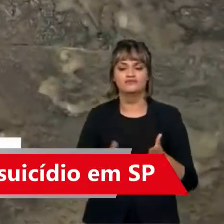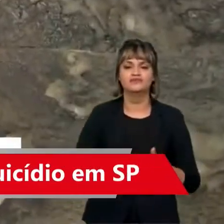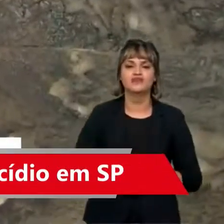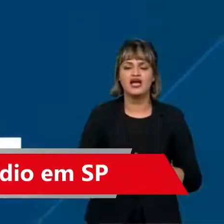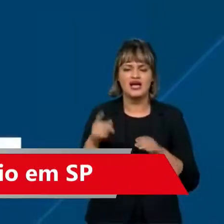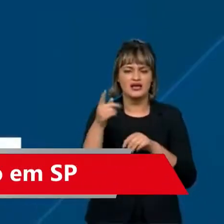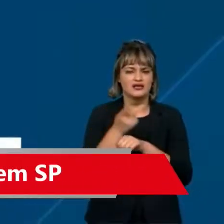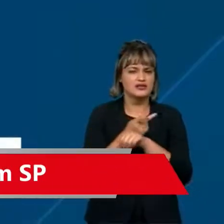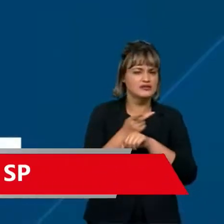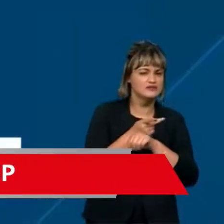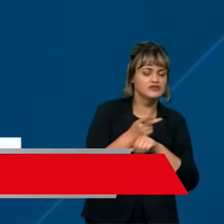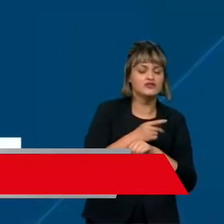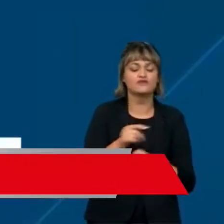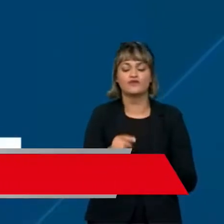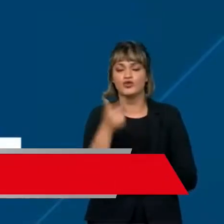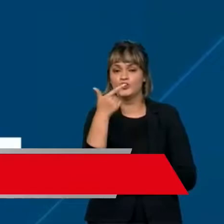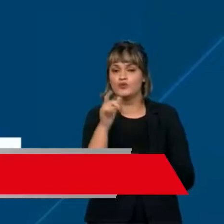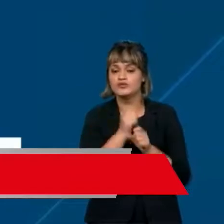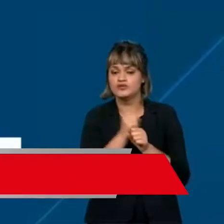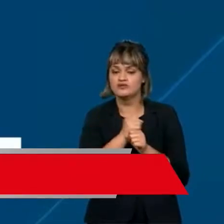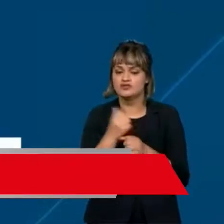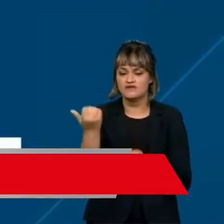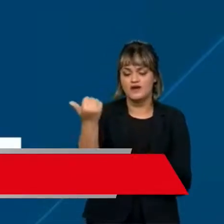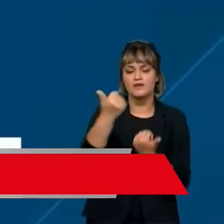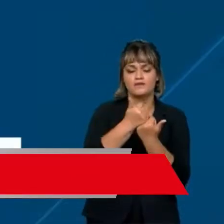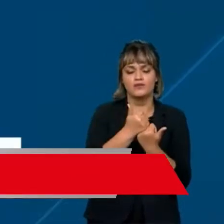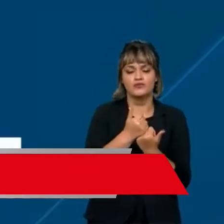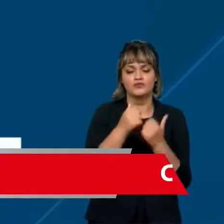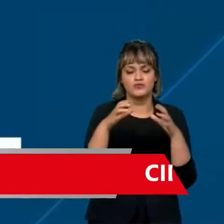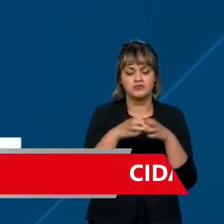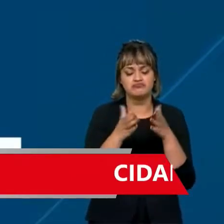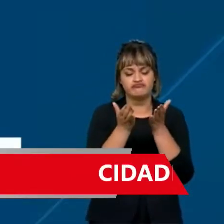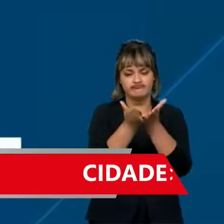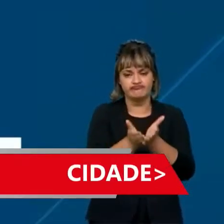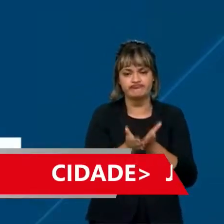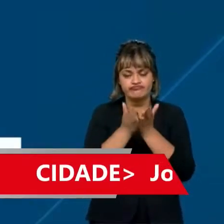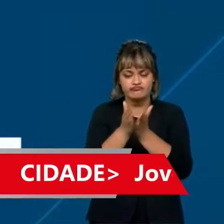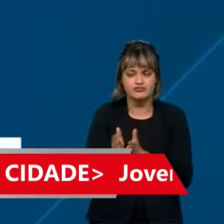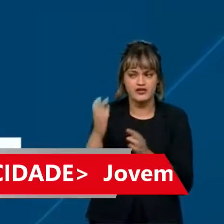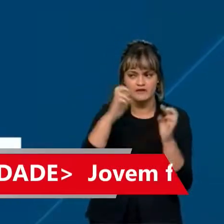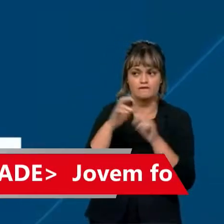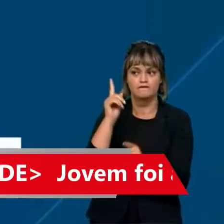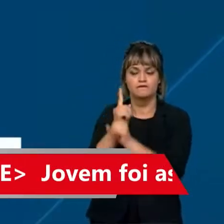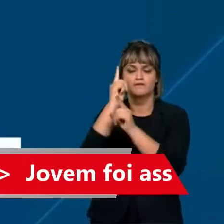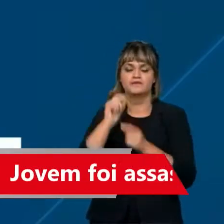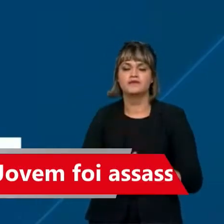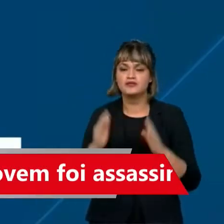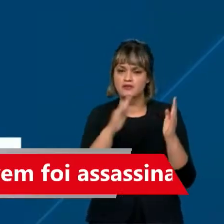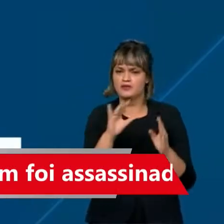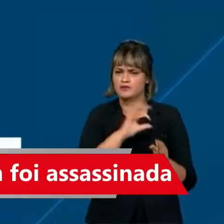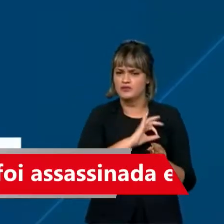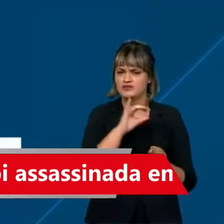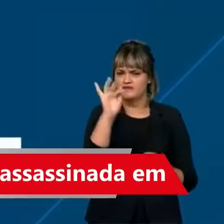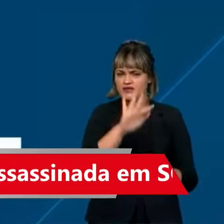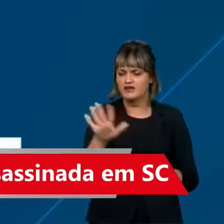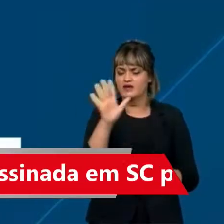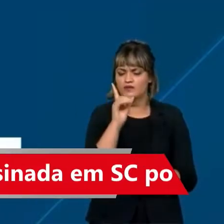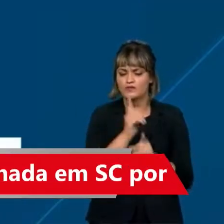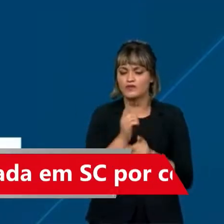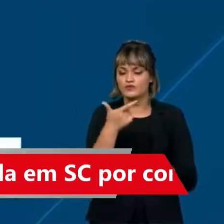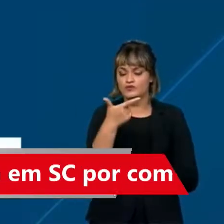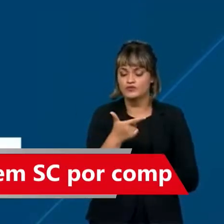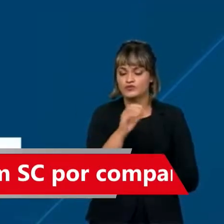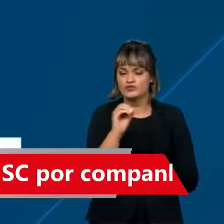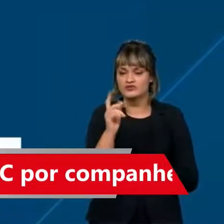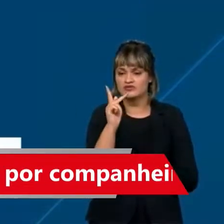e mergulhadores profissionais para fazer o carregamento e transporte marítimo de cocaína para o porto de Roterdã,